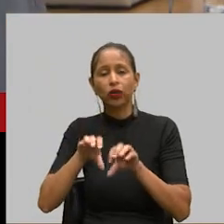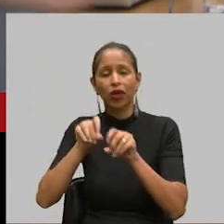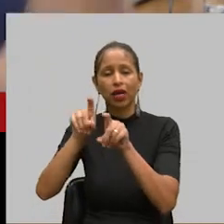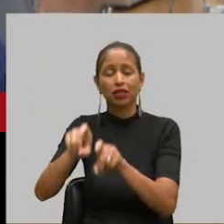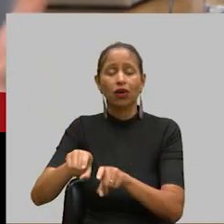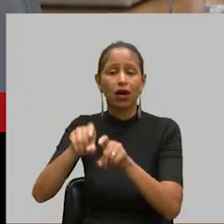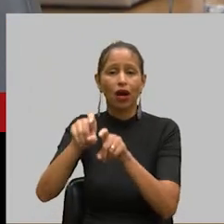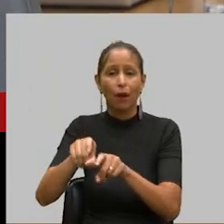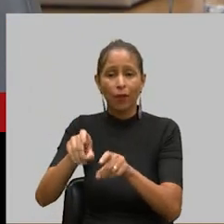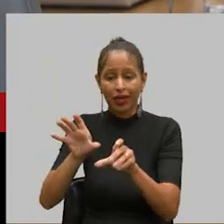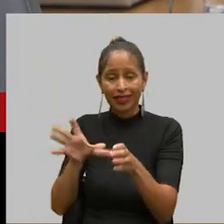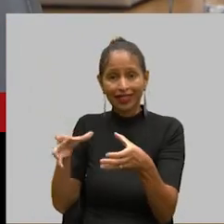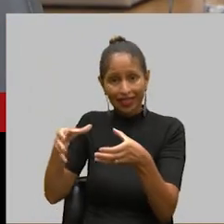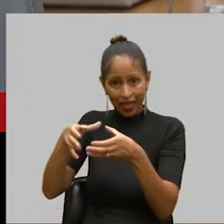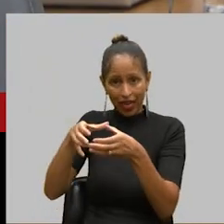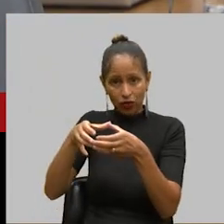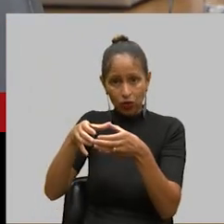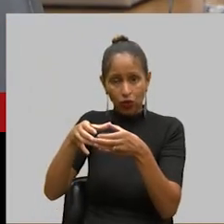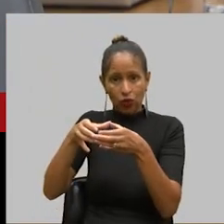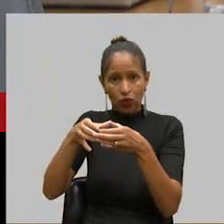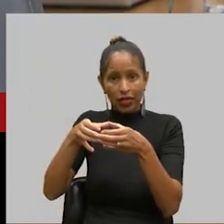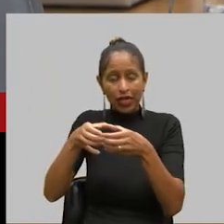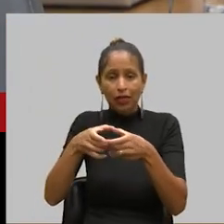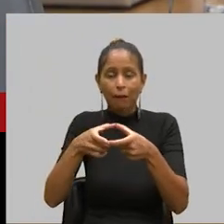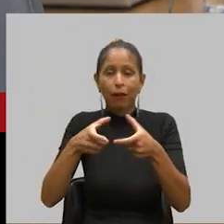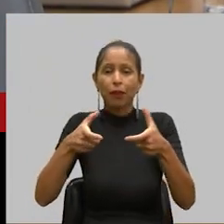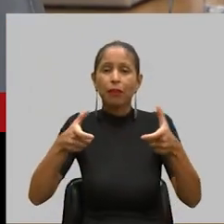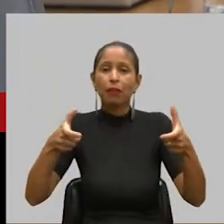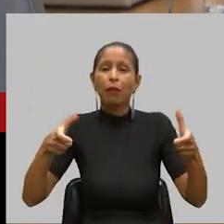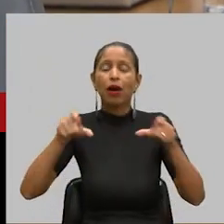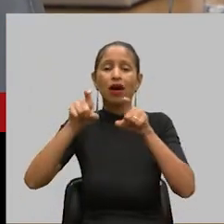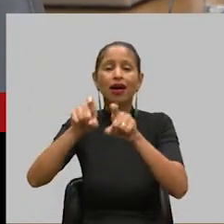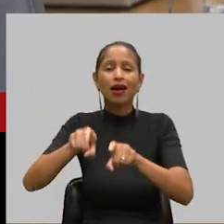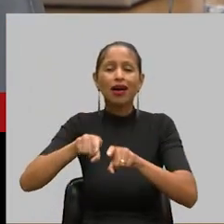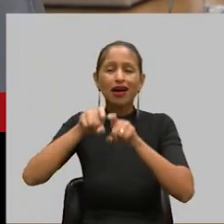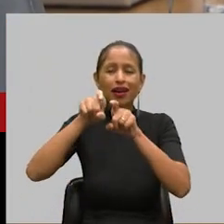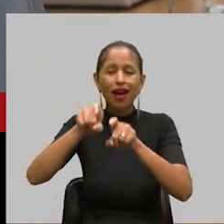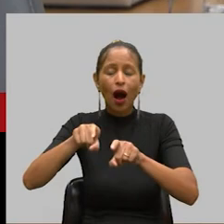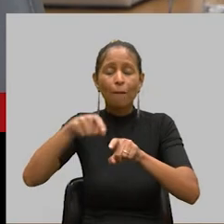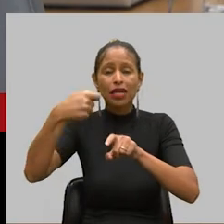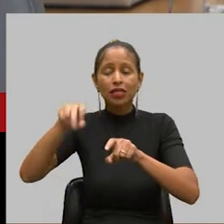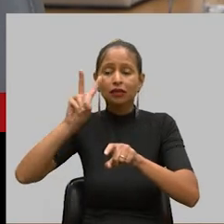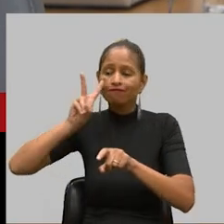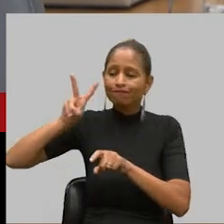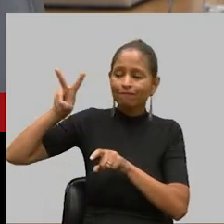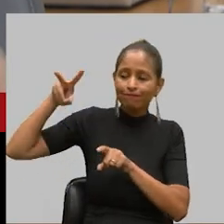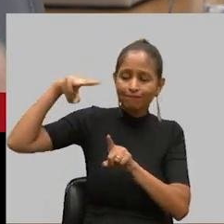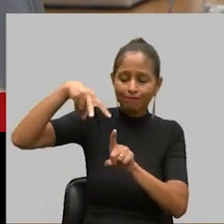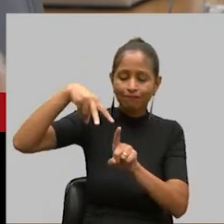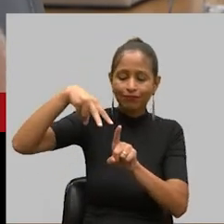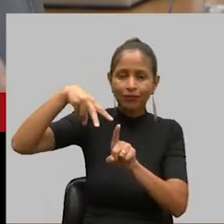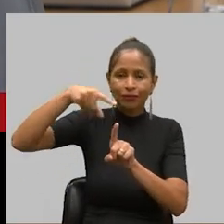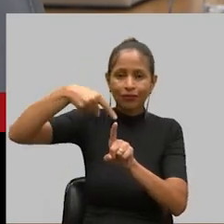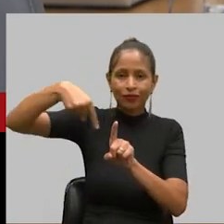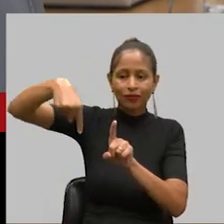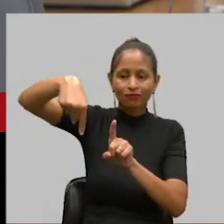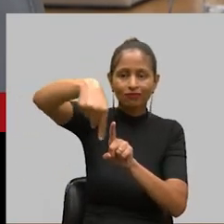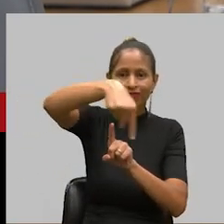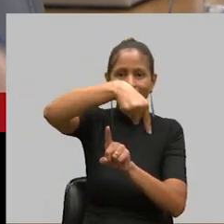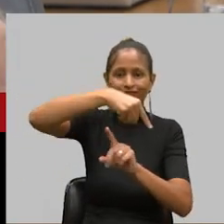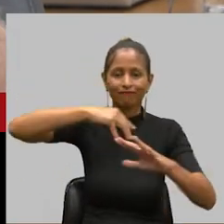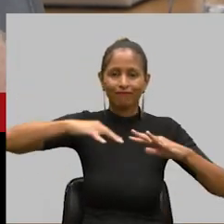dentro desse Grande debate de um conceito amplo de Educação do campo é preciso ter o olhar para cada um desses